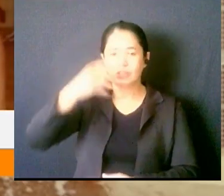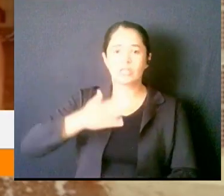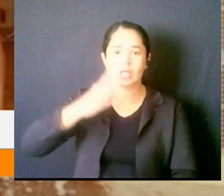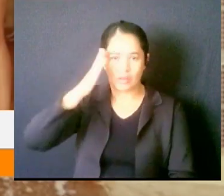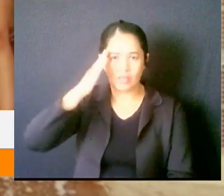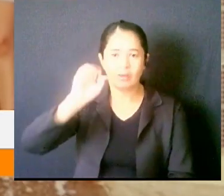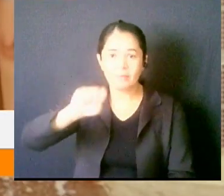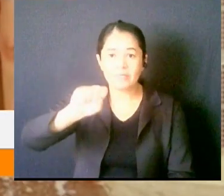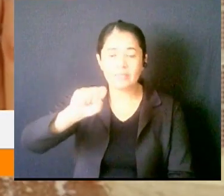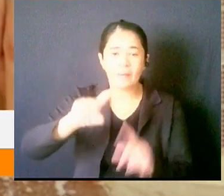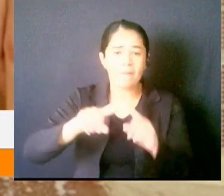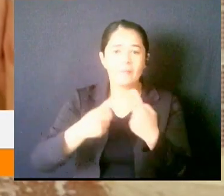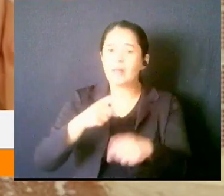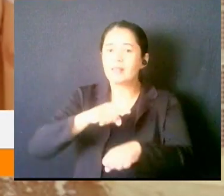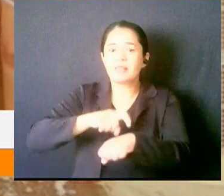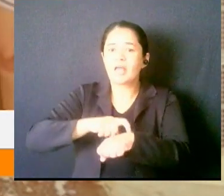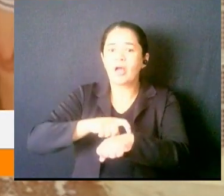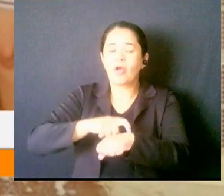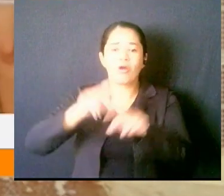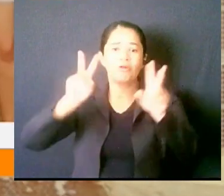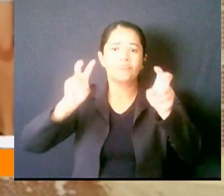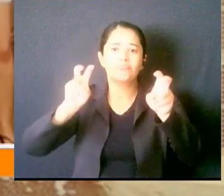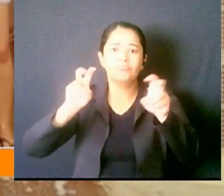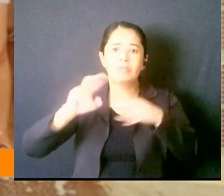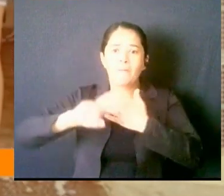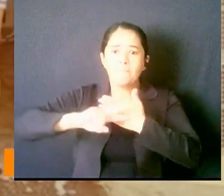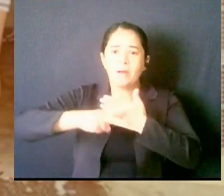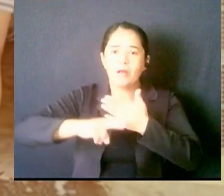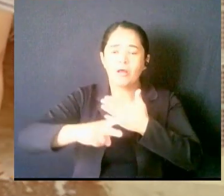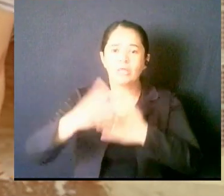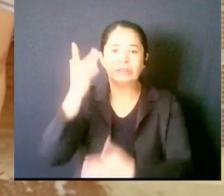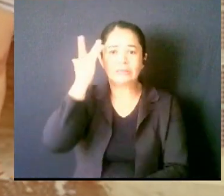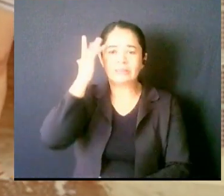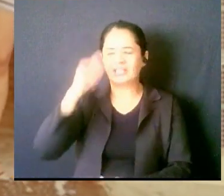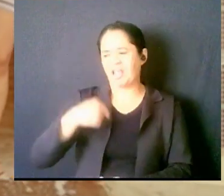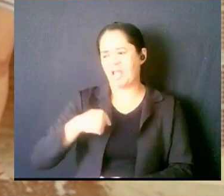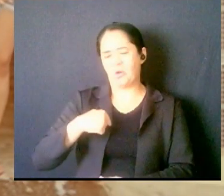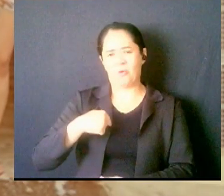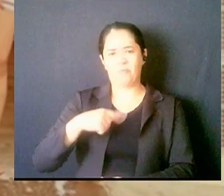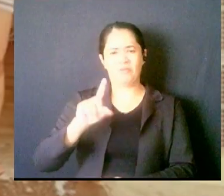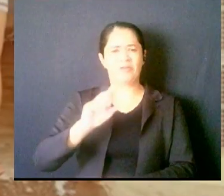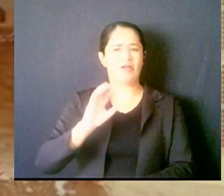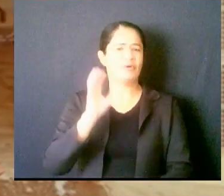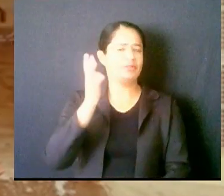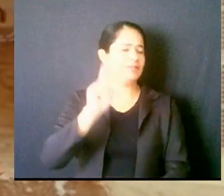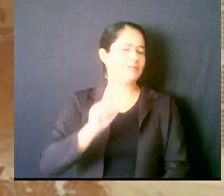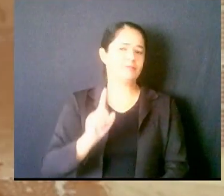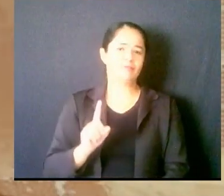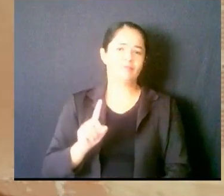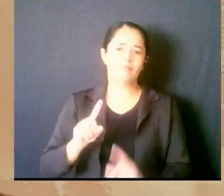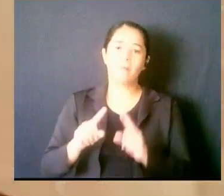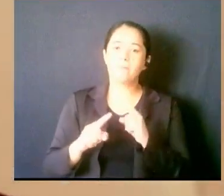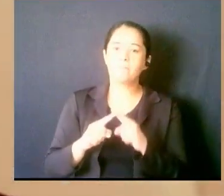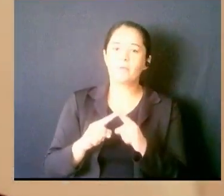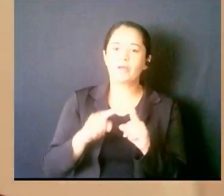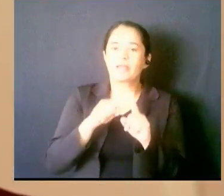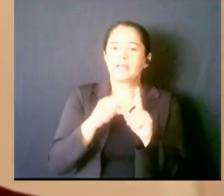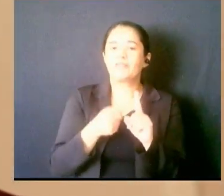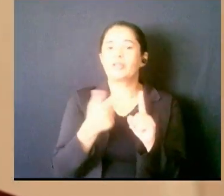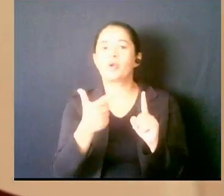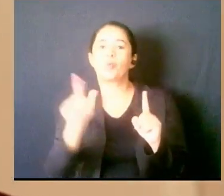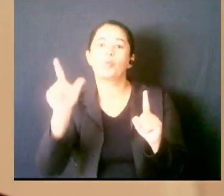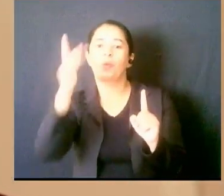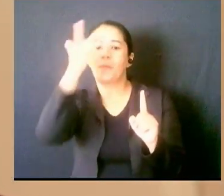hora eu não pensava sobre isso, tipo, comigo não vai acontecer porque quem engravida são outras pessoas, não eu.